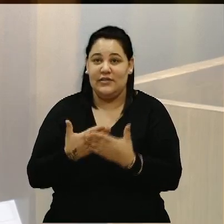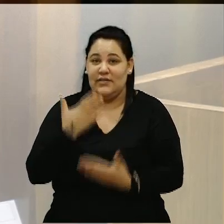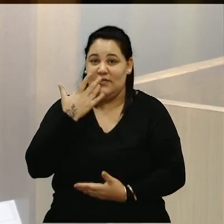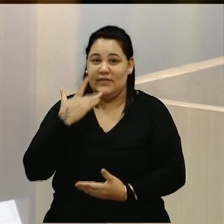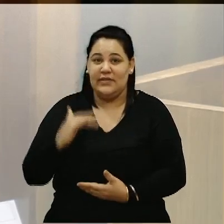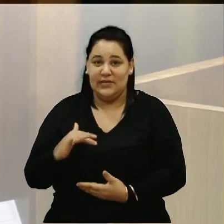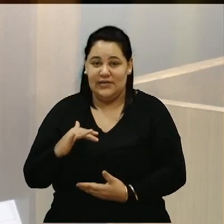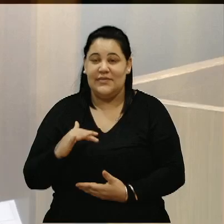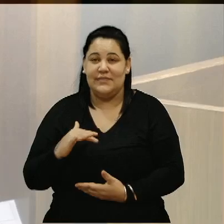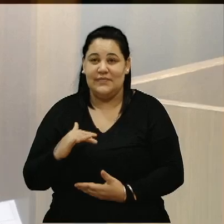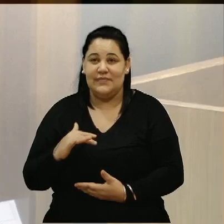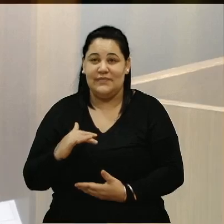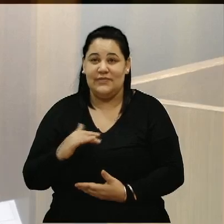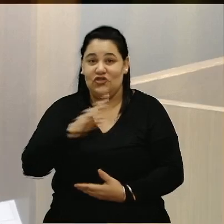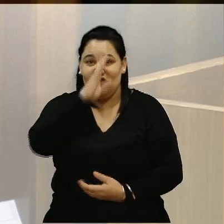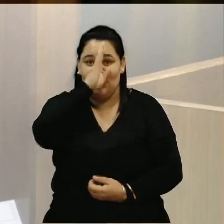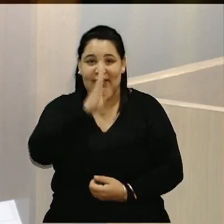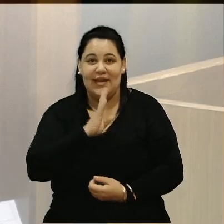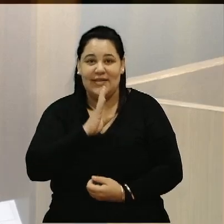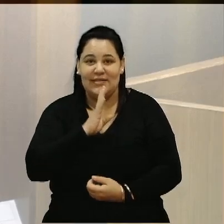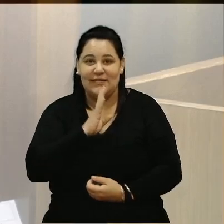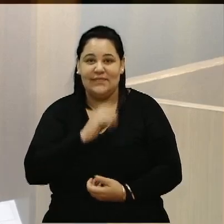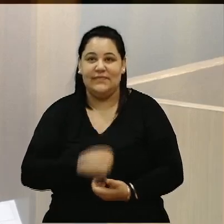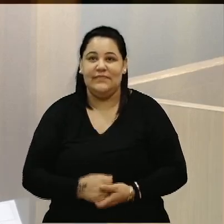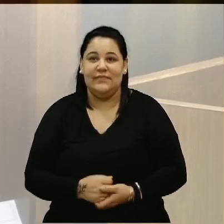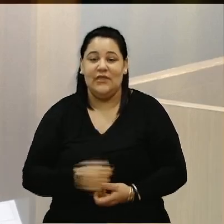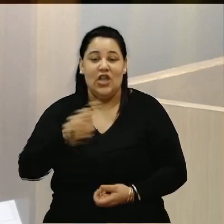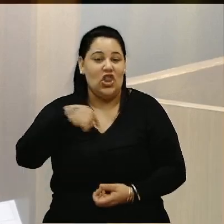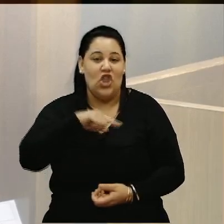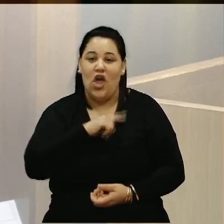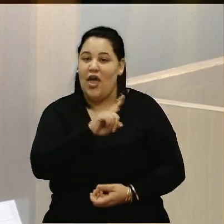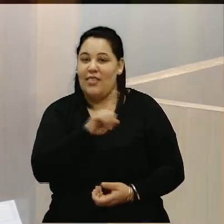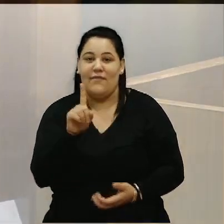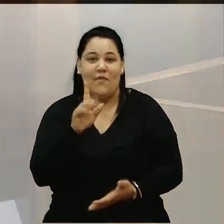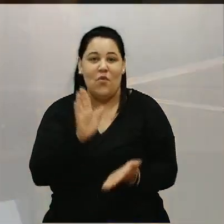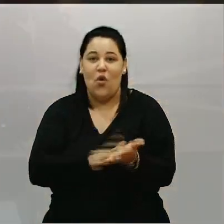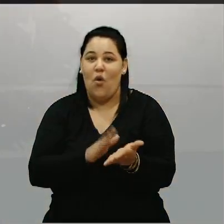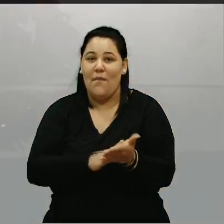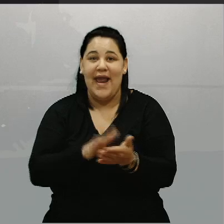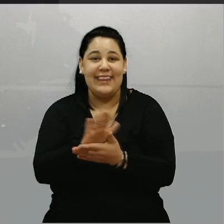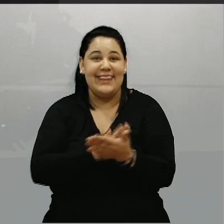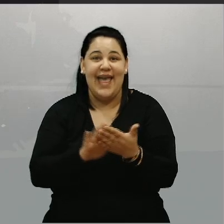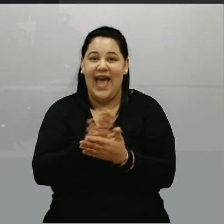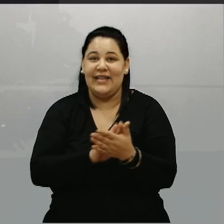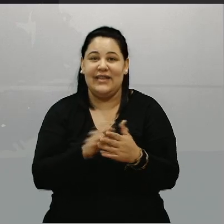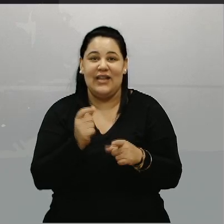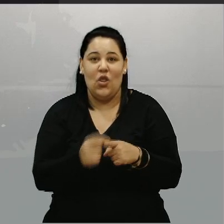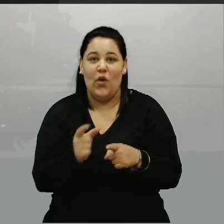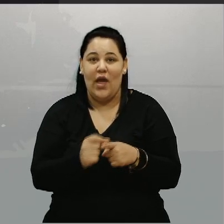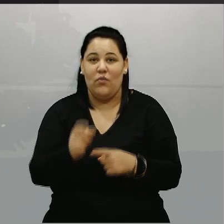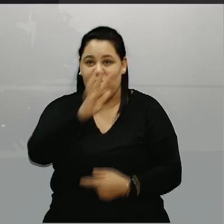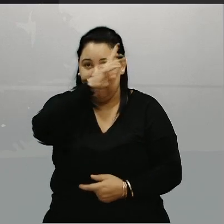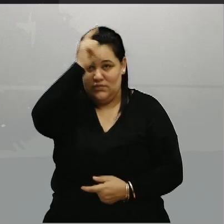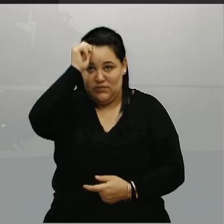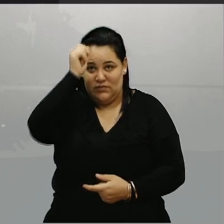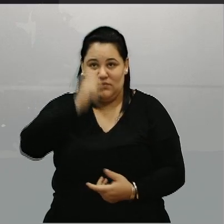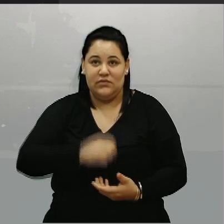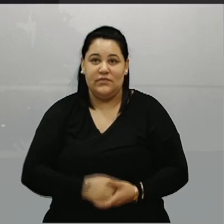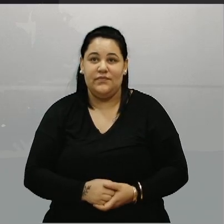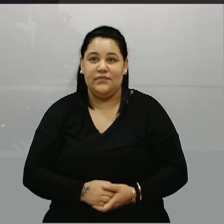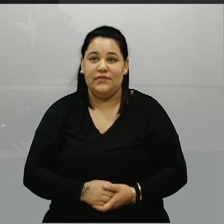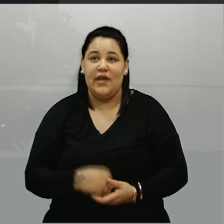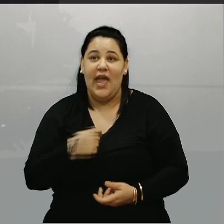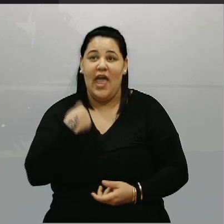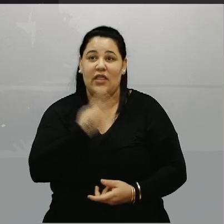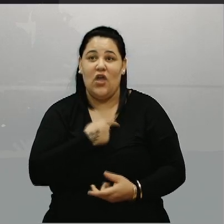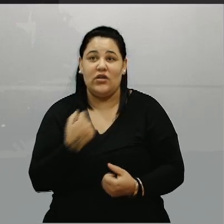infantil, de graça. Nós não cobraremos 1 centavo de aluguel para o município. É a nossa